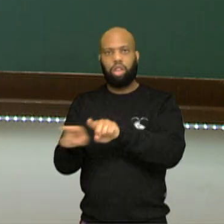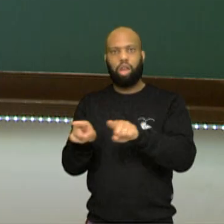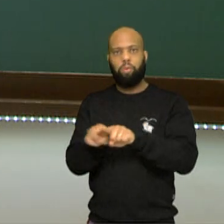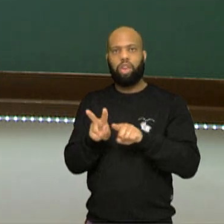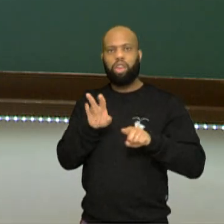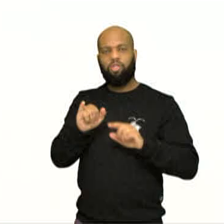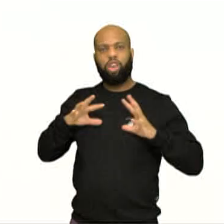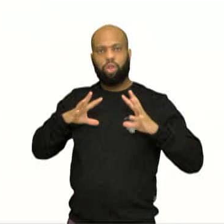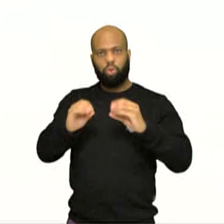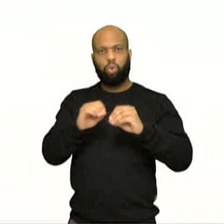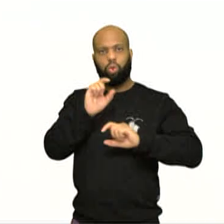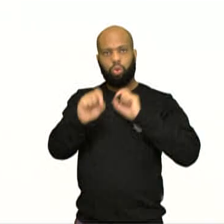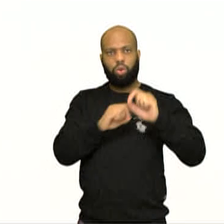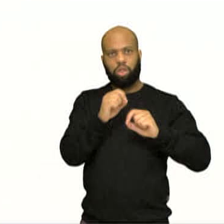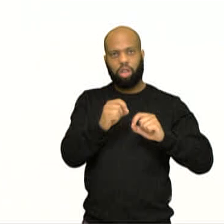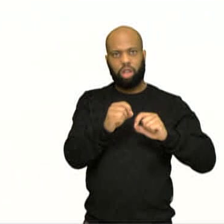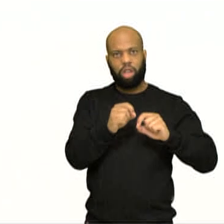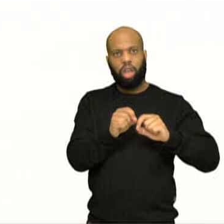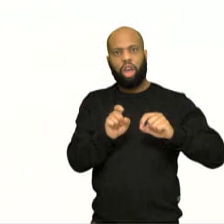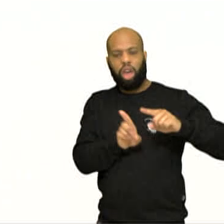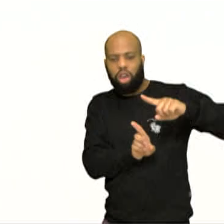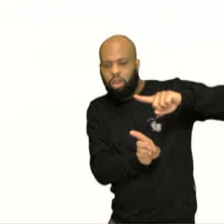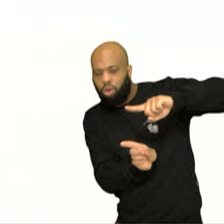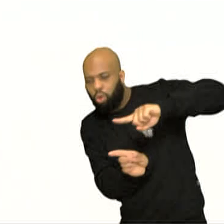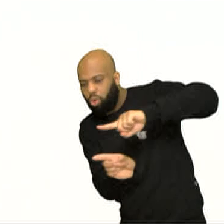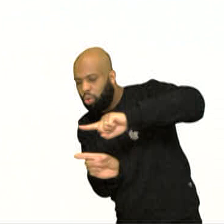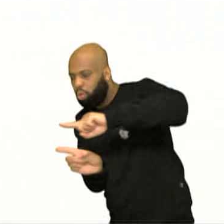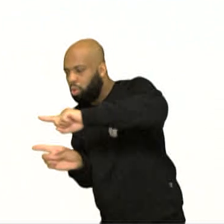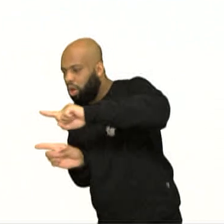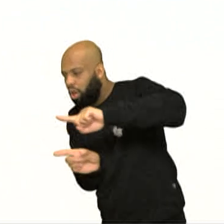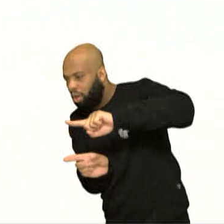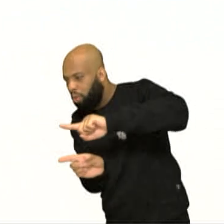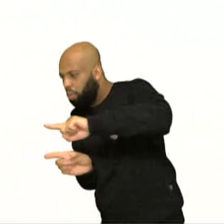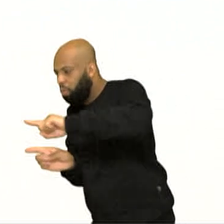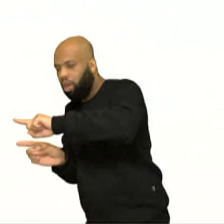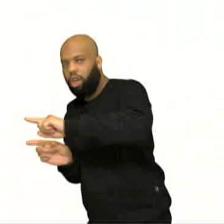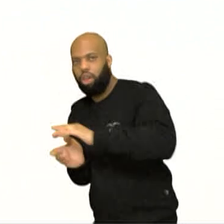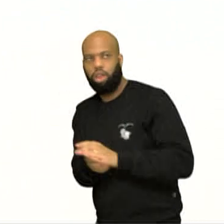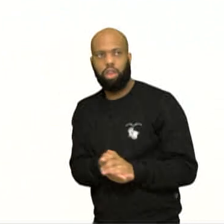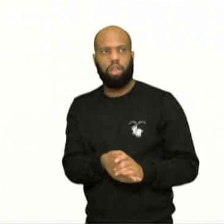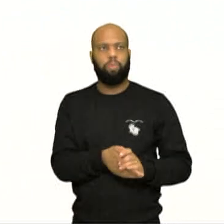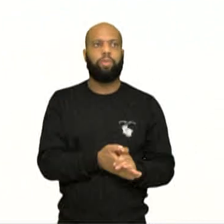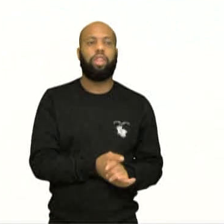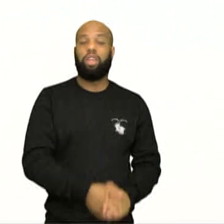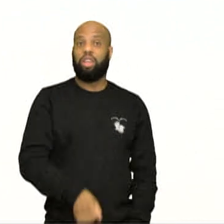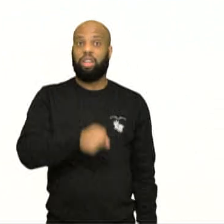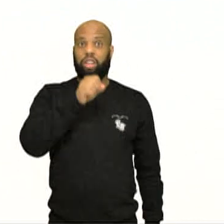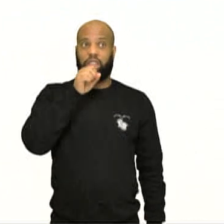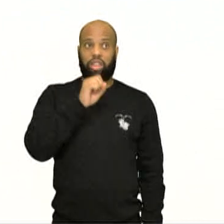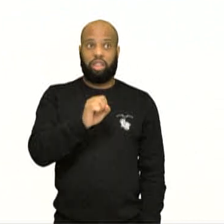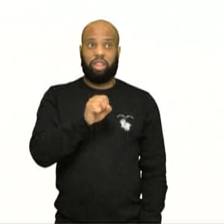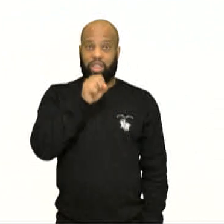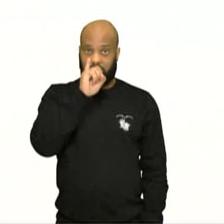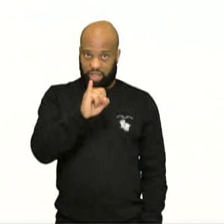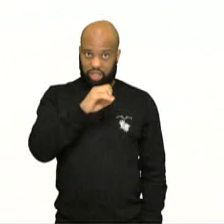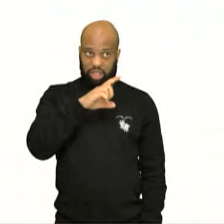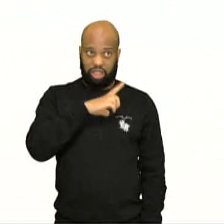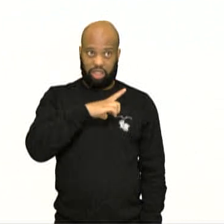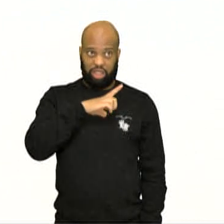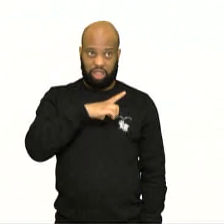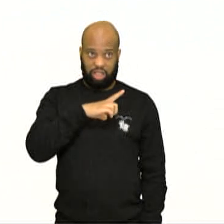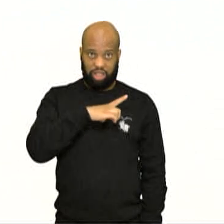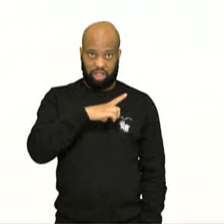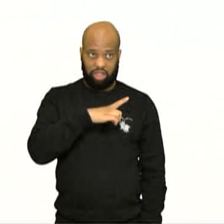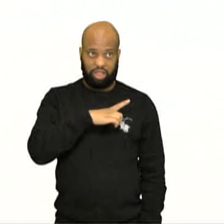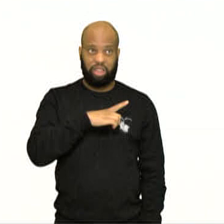para a esquerda, né? Veja só, se o campo vem dessa forma, cargas negativas são atraídas pelo campo e cargas